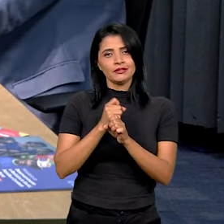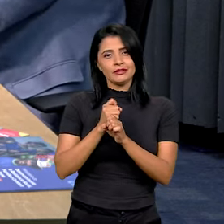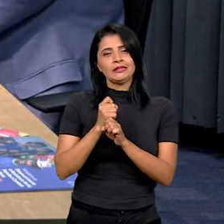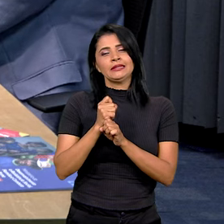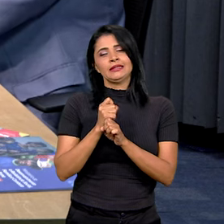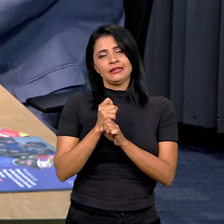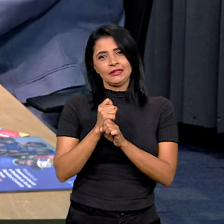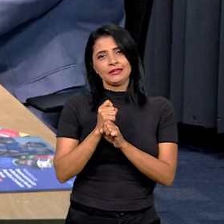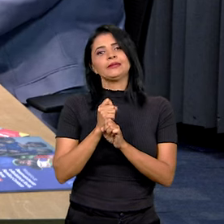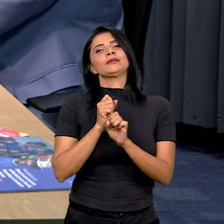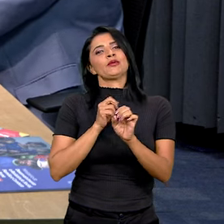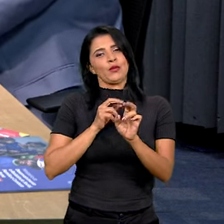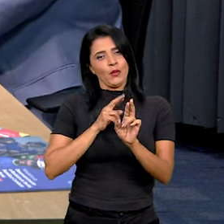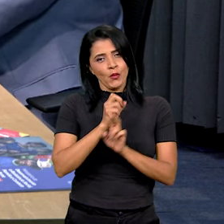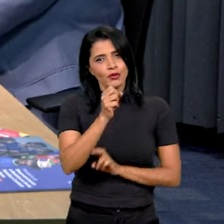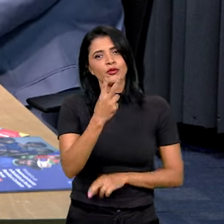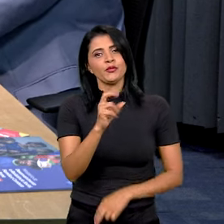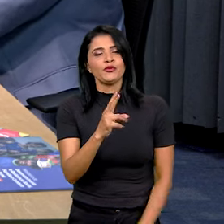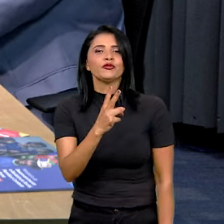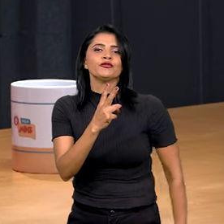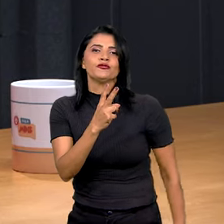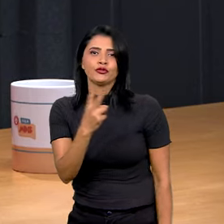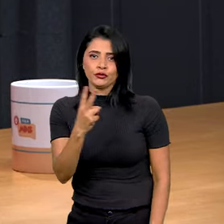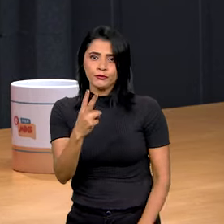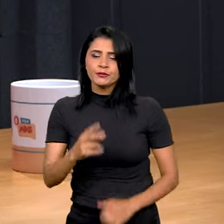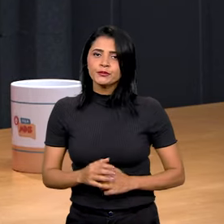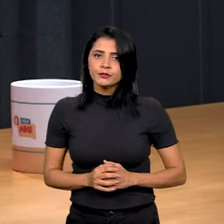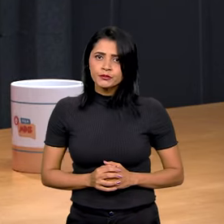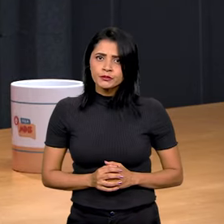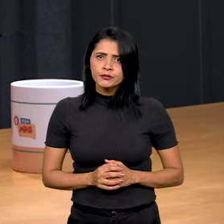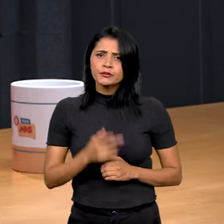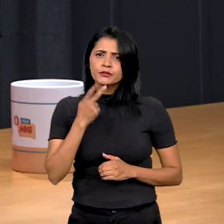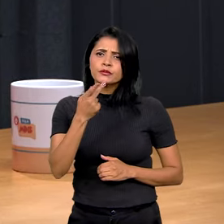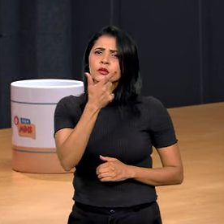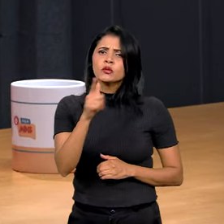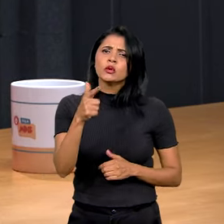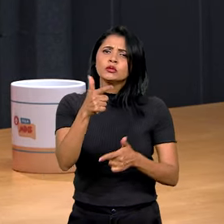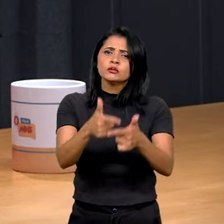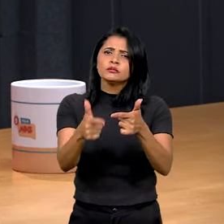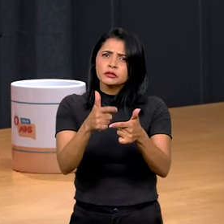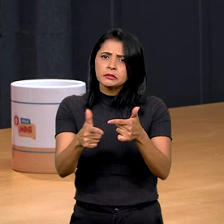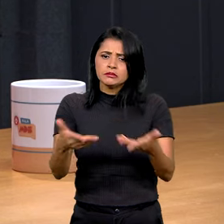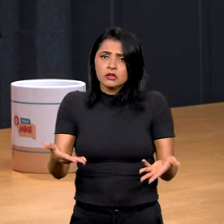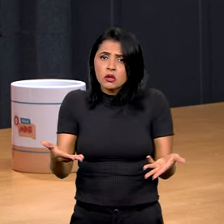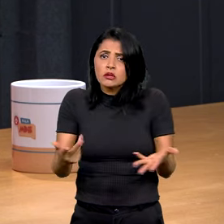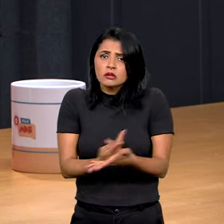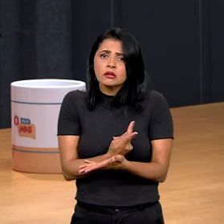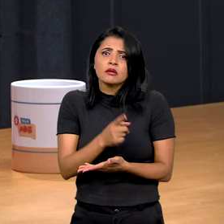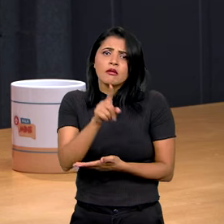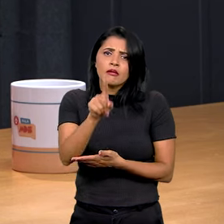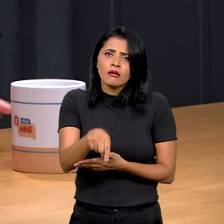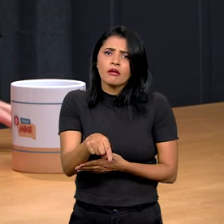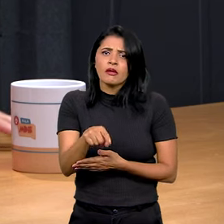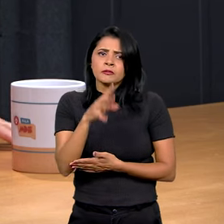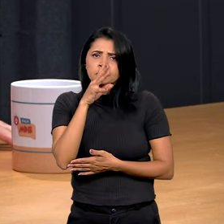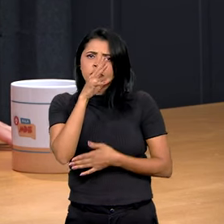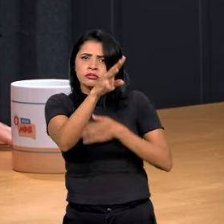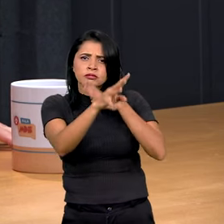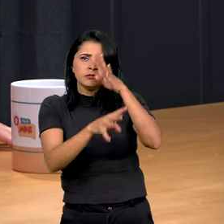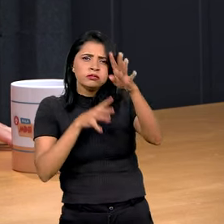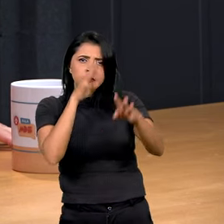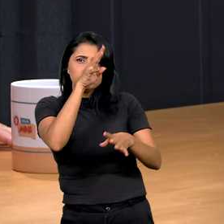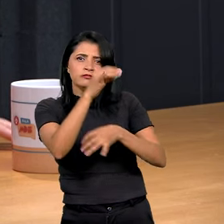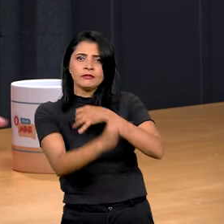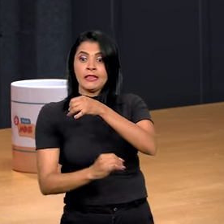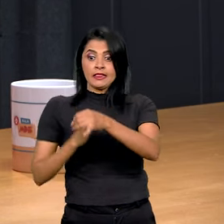relação a 2022 né agora vamos falar de um um problema tema muito atual que é as ameaças